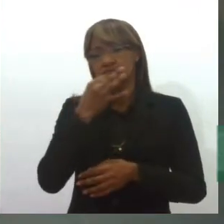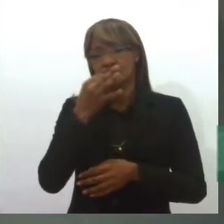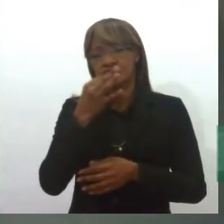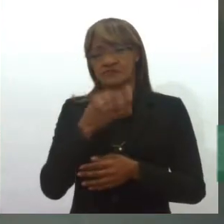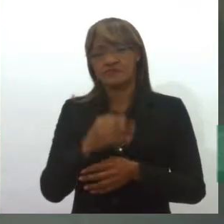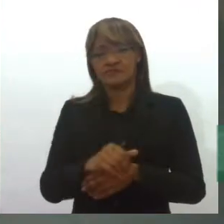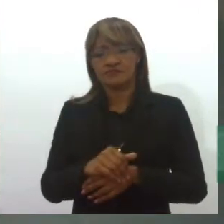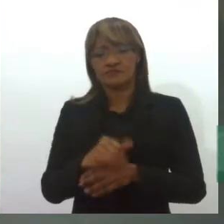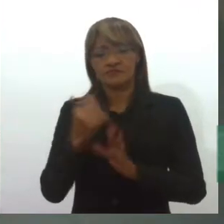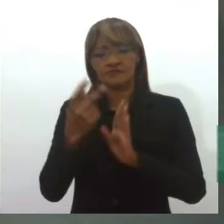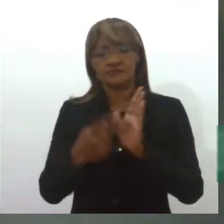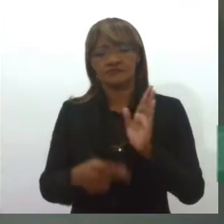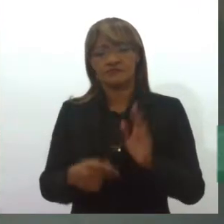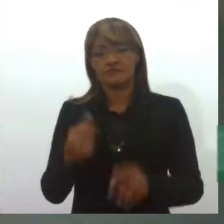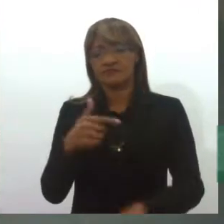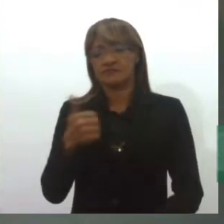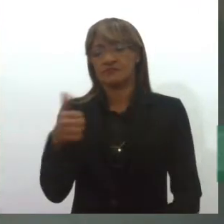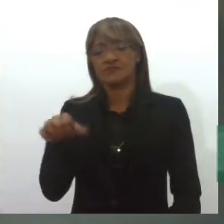PL 219?